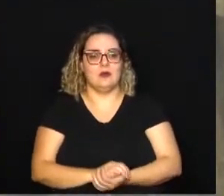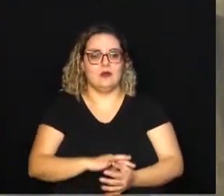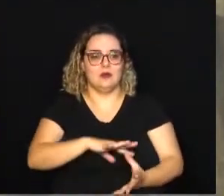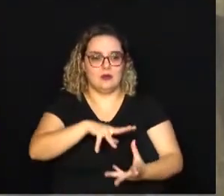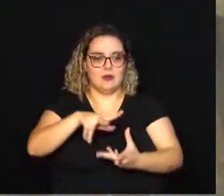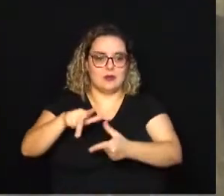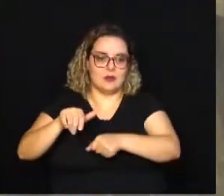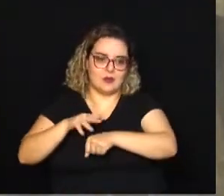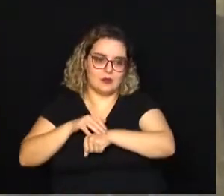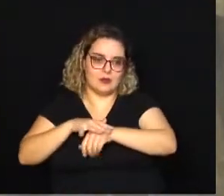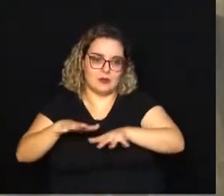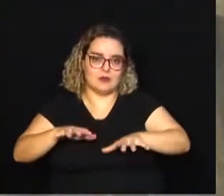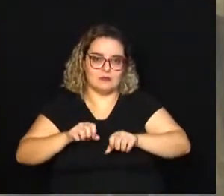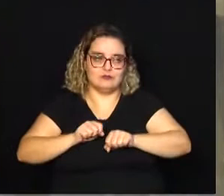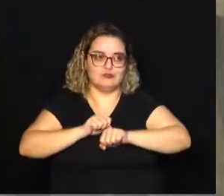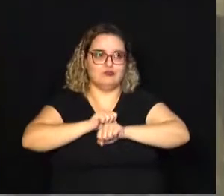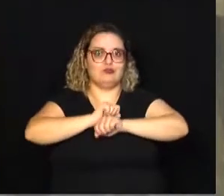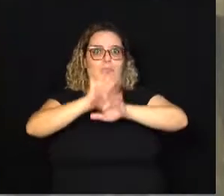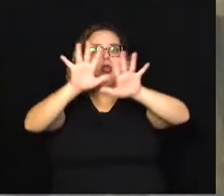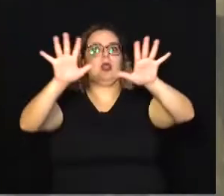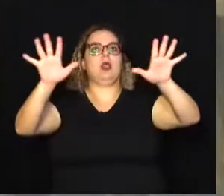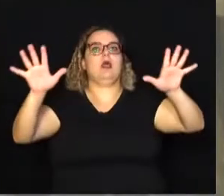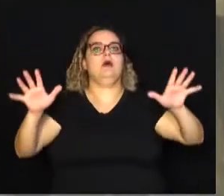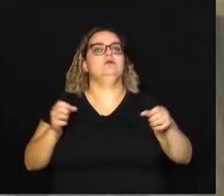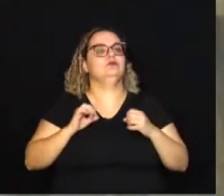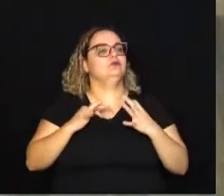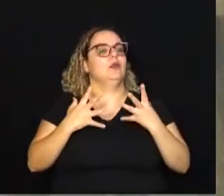Esse foi um dos elementos, né? Toda essa desigualdade social.